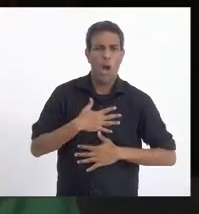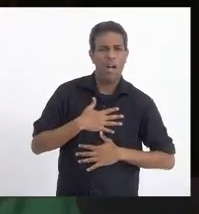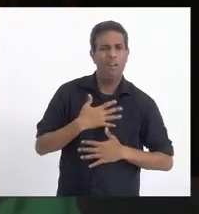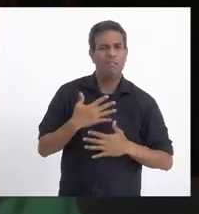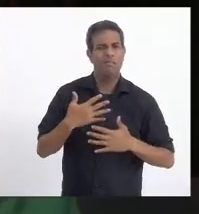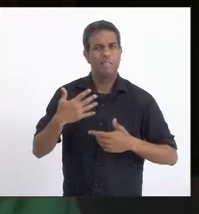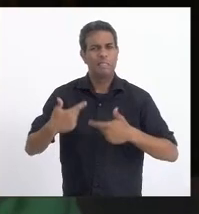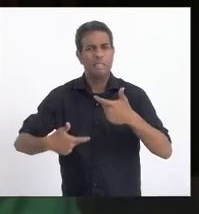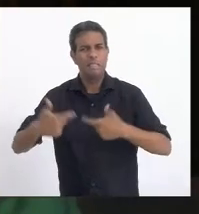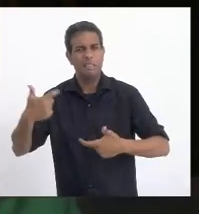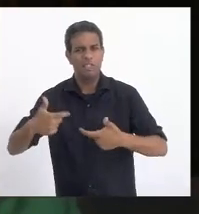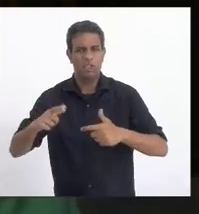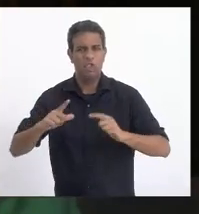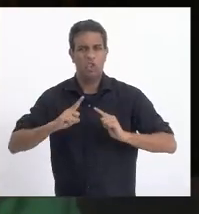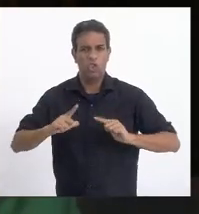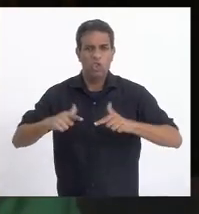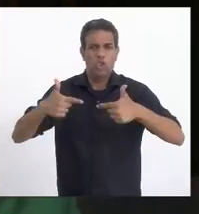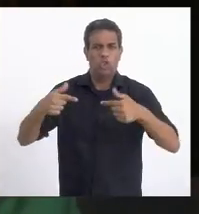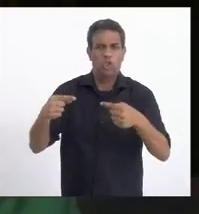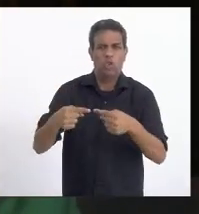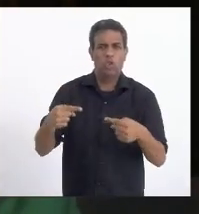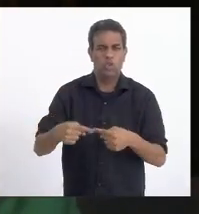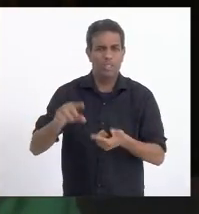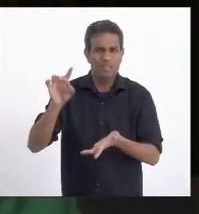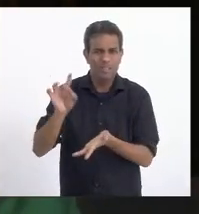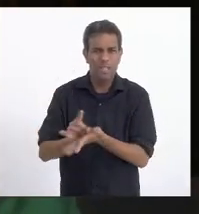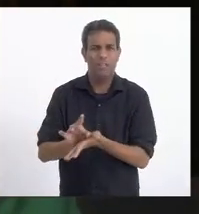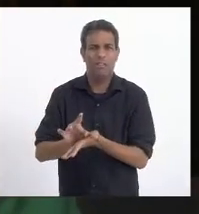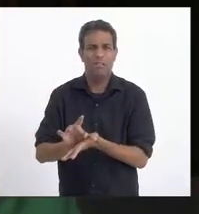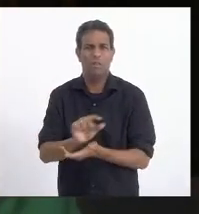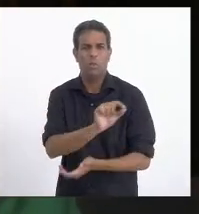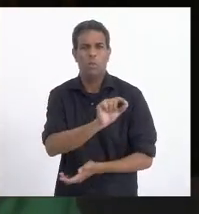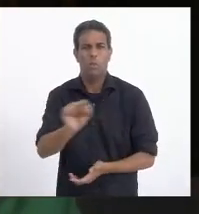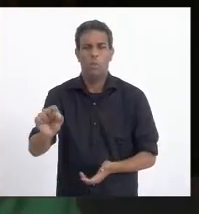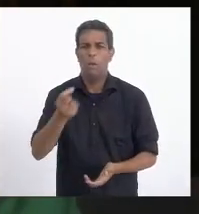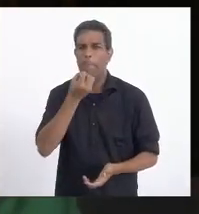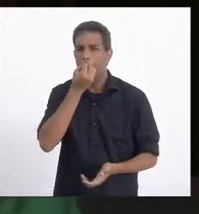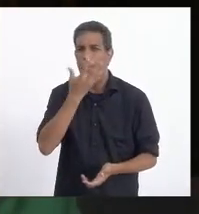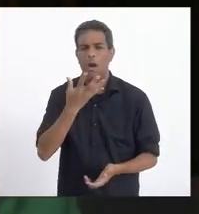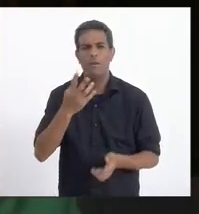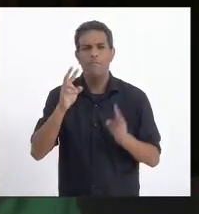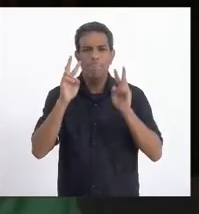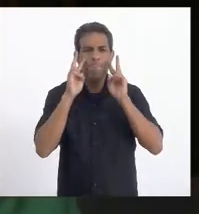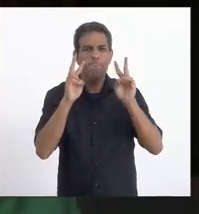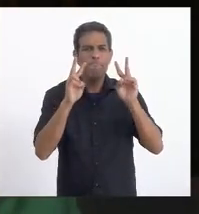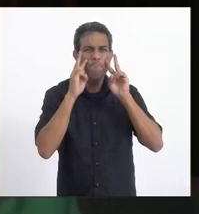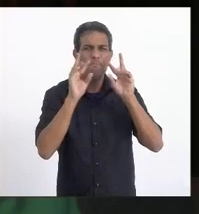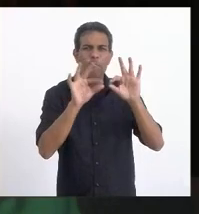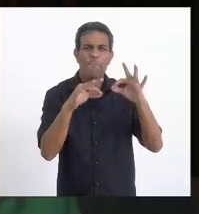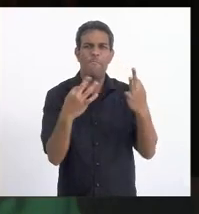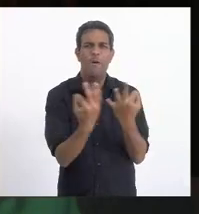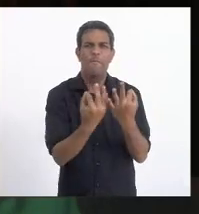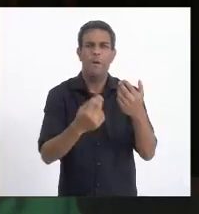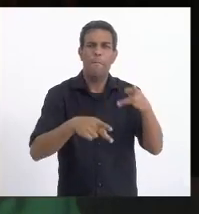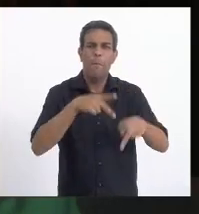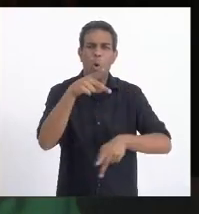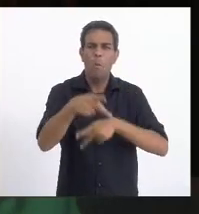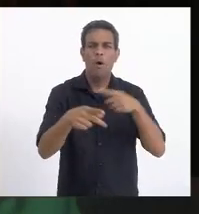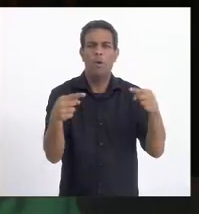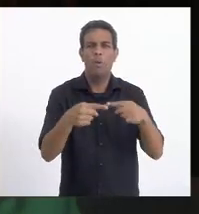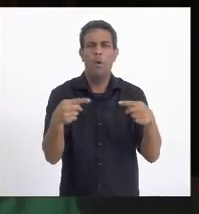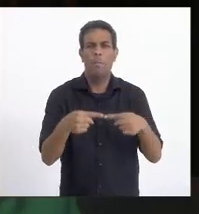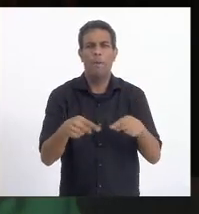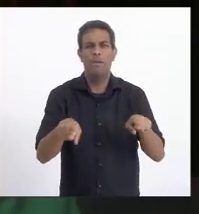muito de combater não mas às vezes que tive que estive pode ter certeza foi sempre pensando melhor para a população e